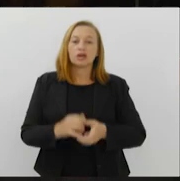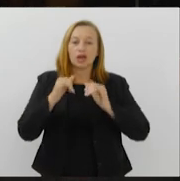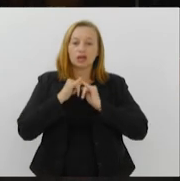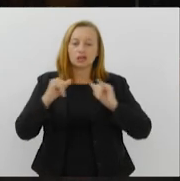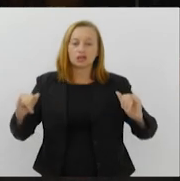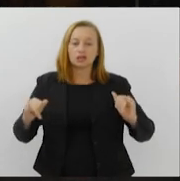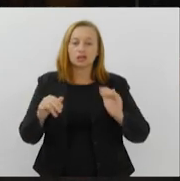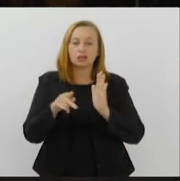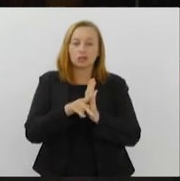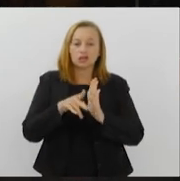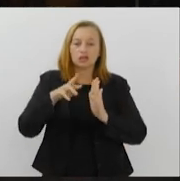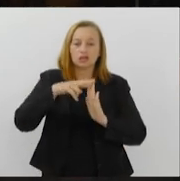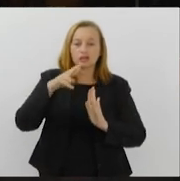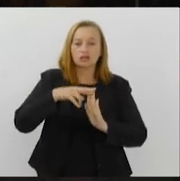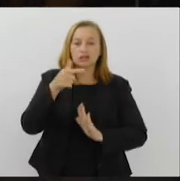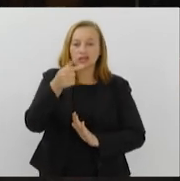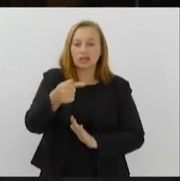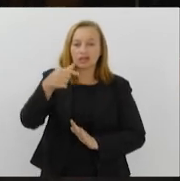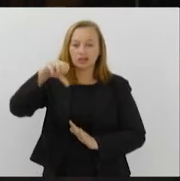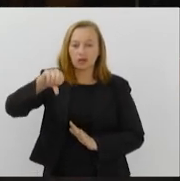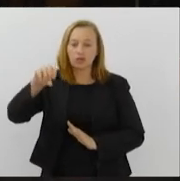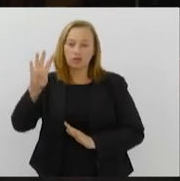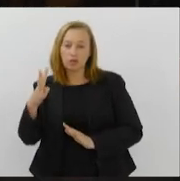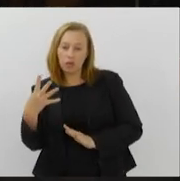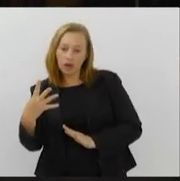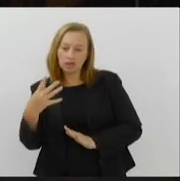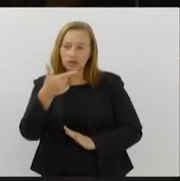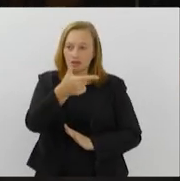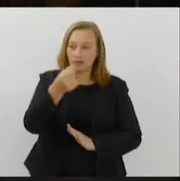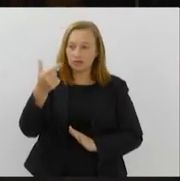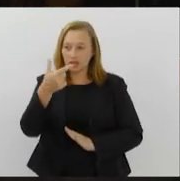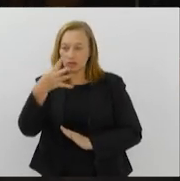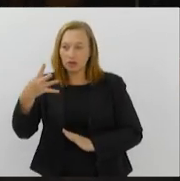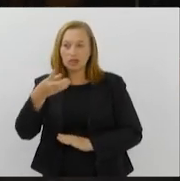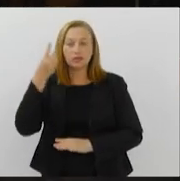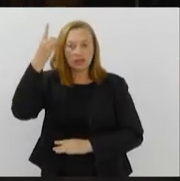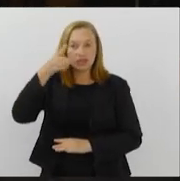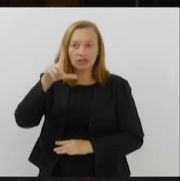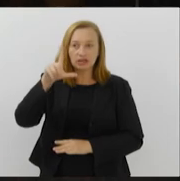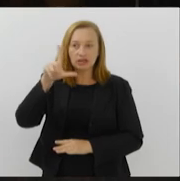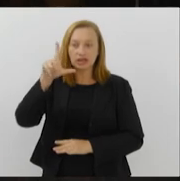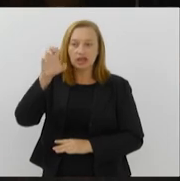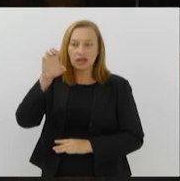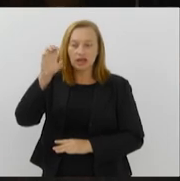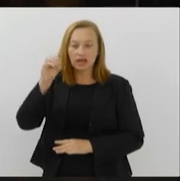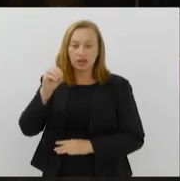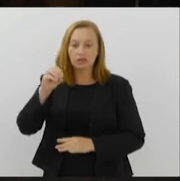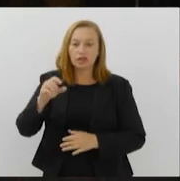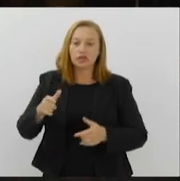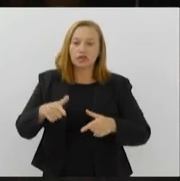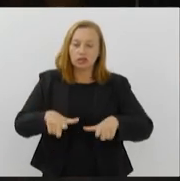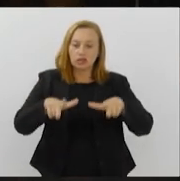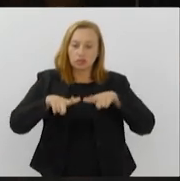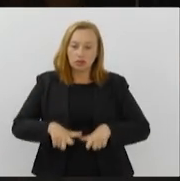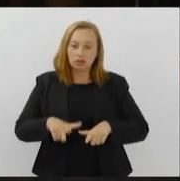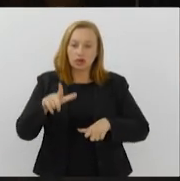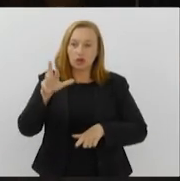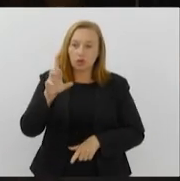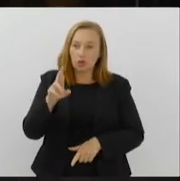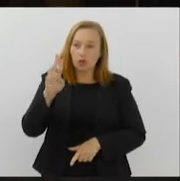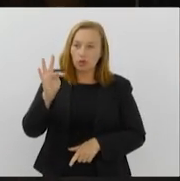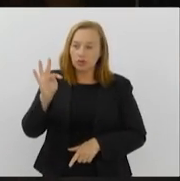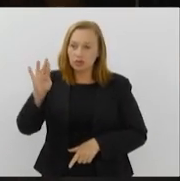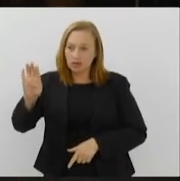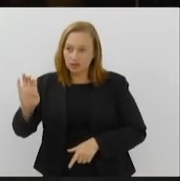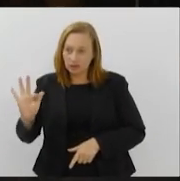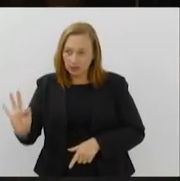Anuncio o projeto de resolução número 794, 24, de autoria do deputado Léo Vieira, que concede o diploma Rússia Philip